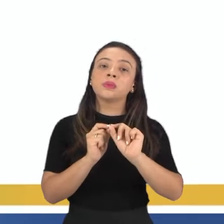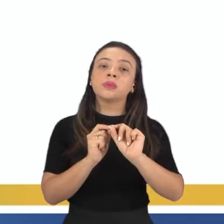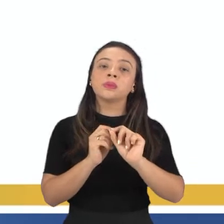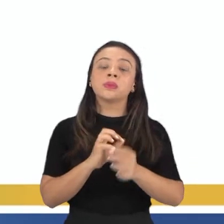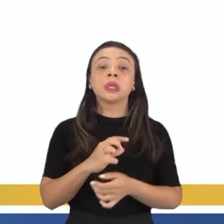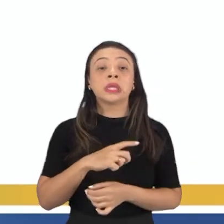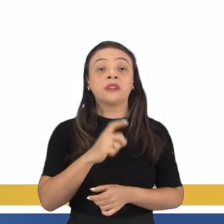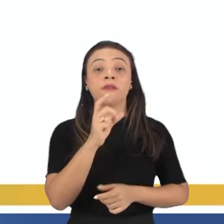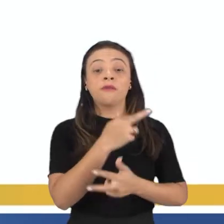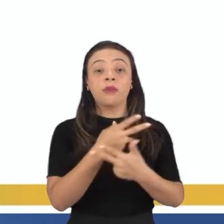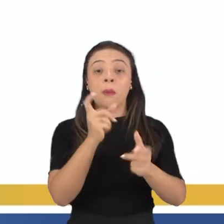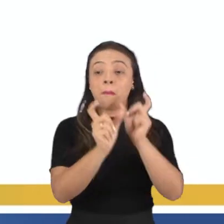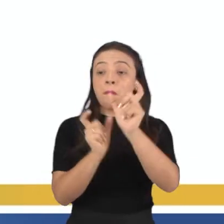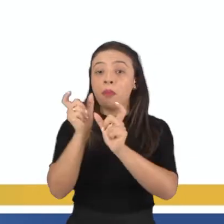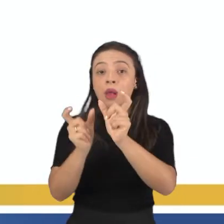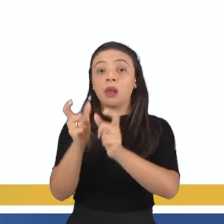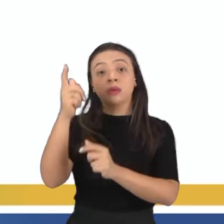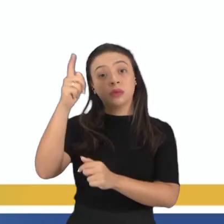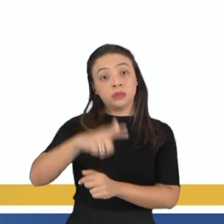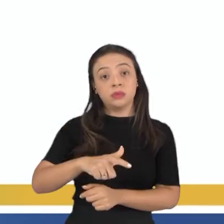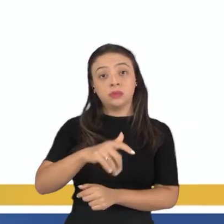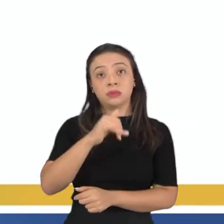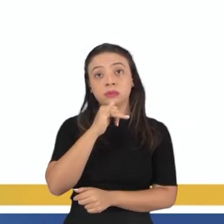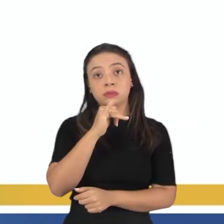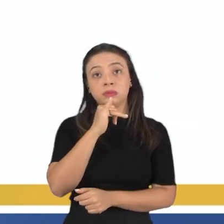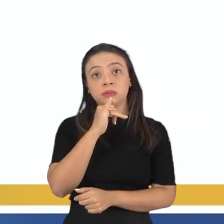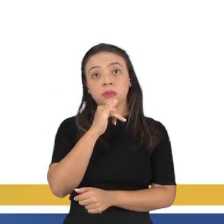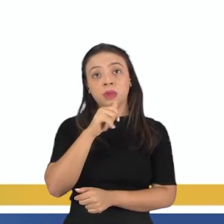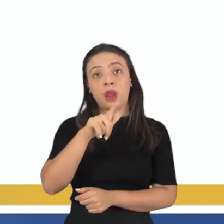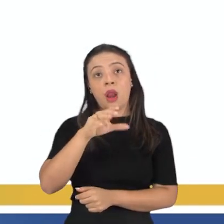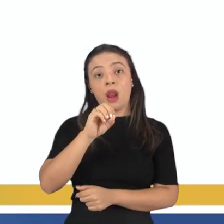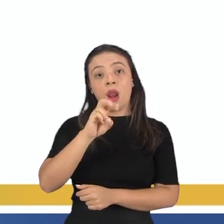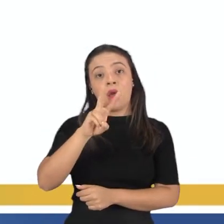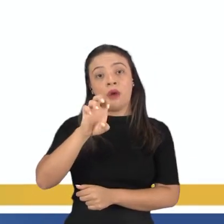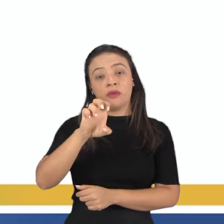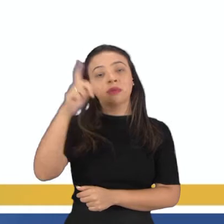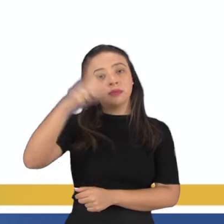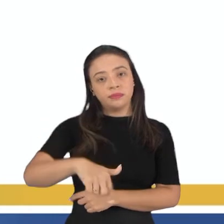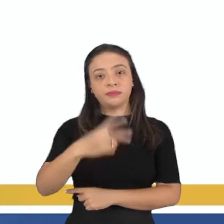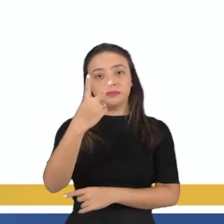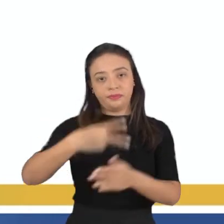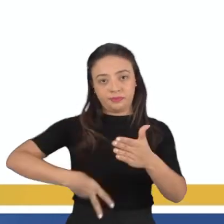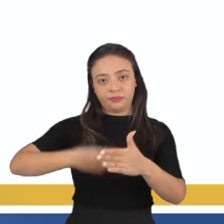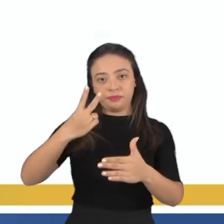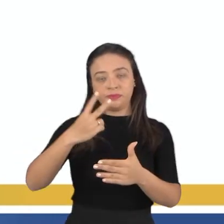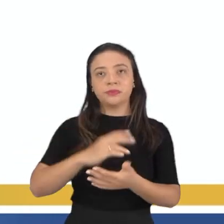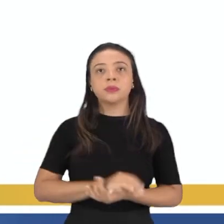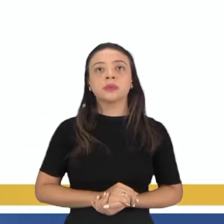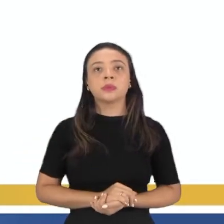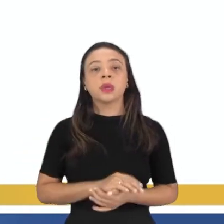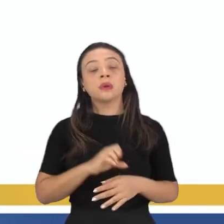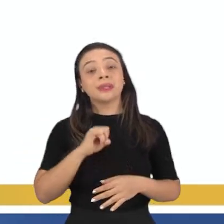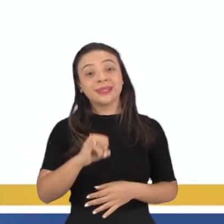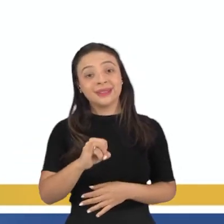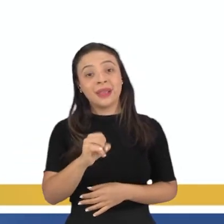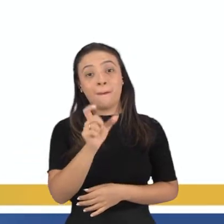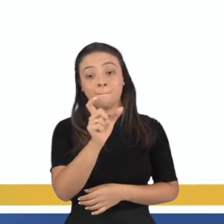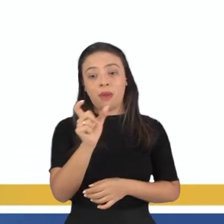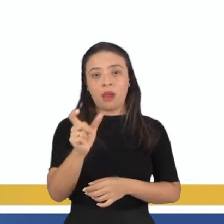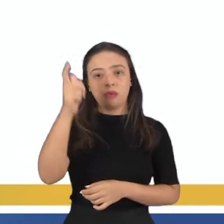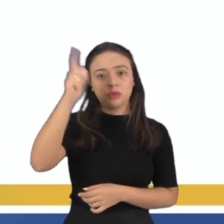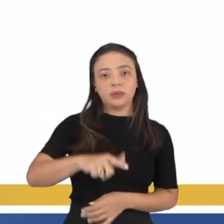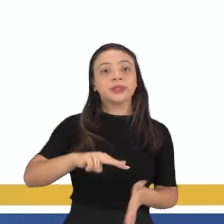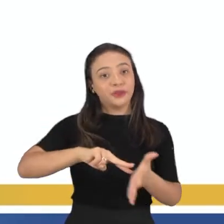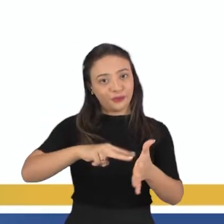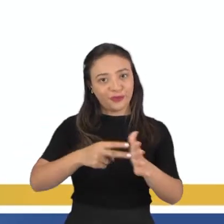Words nós temos algumas palavras repetidas né a palavra love ela se repete duas vezes então se a palavra se repete a